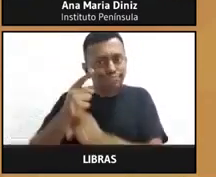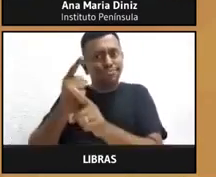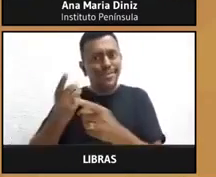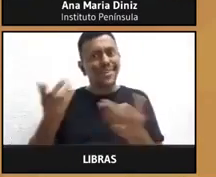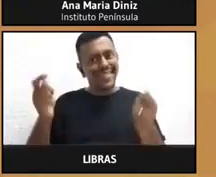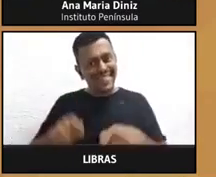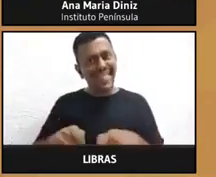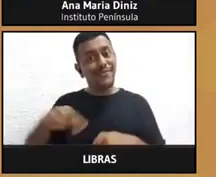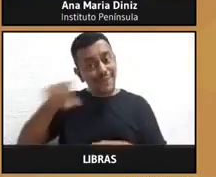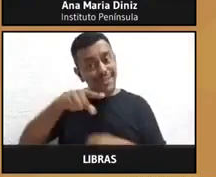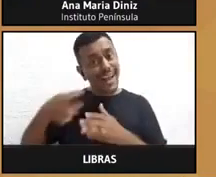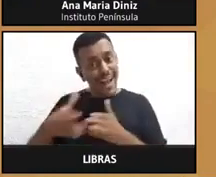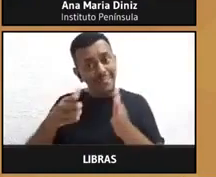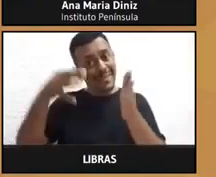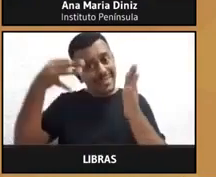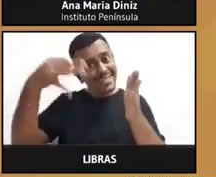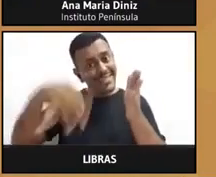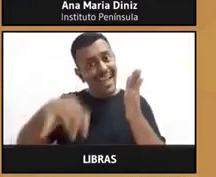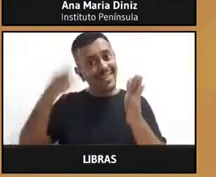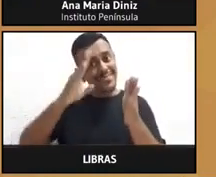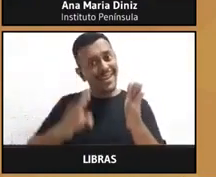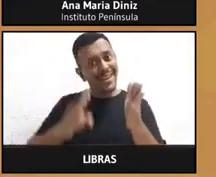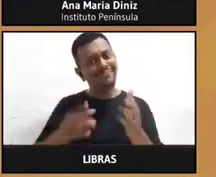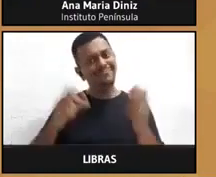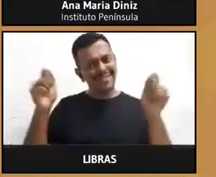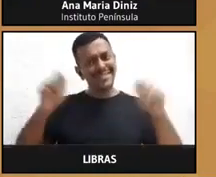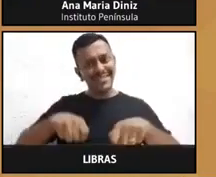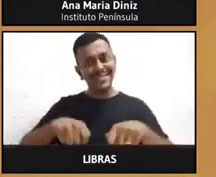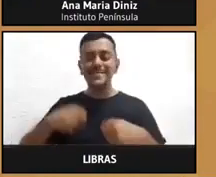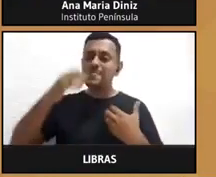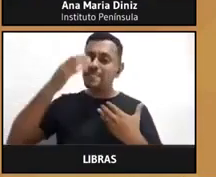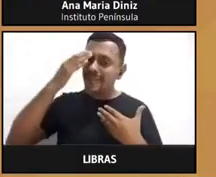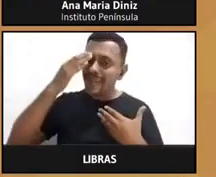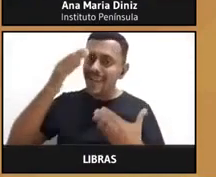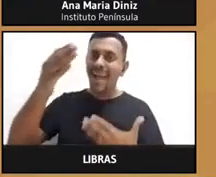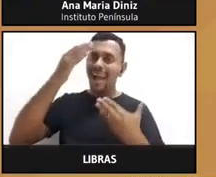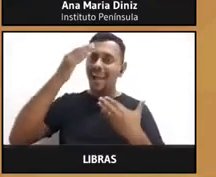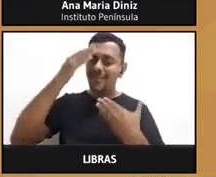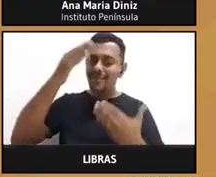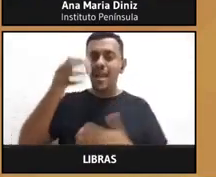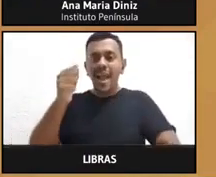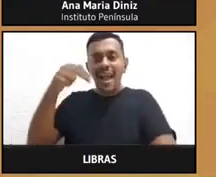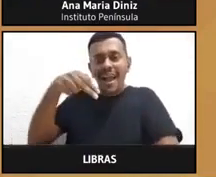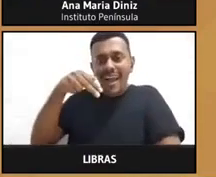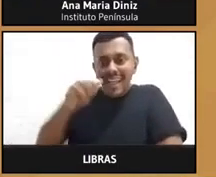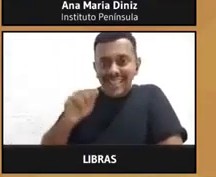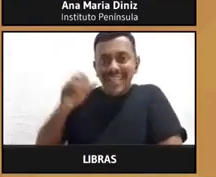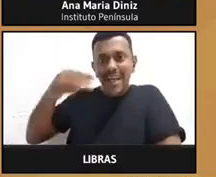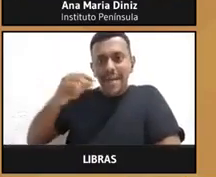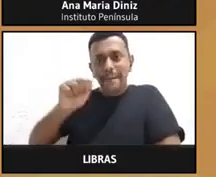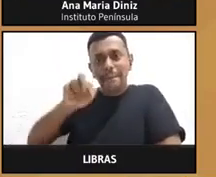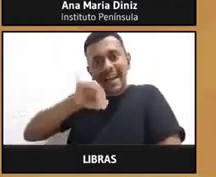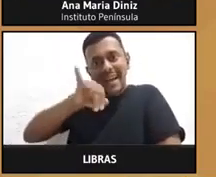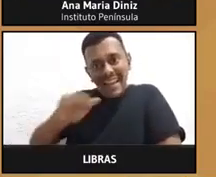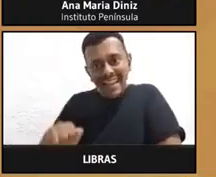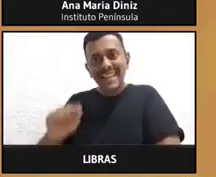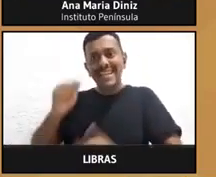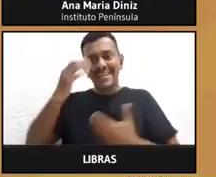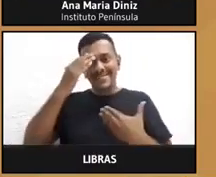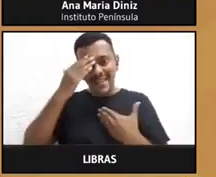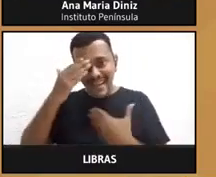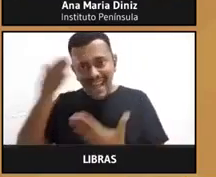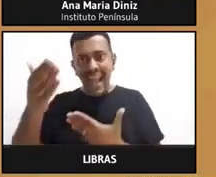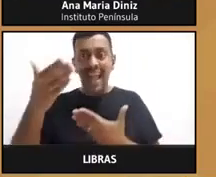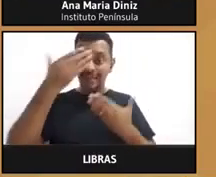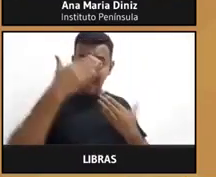Muito obrigado. Muito obrigado, Ana Maria Diniz, senhor André Schleicher.